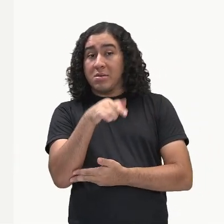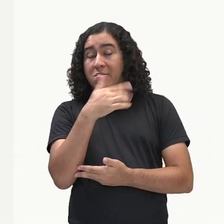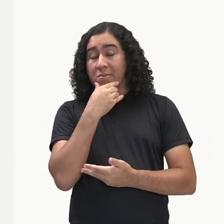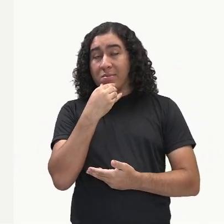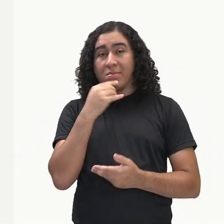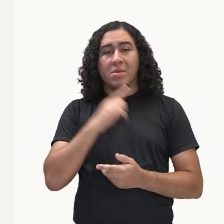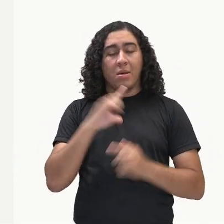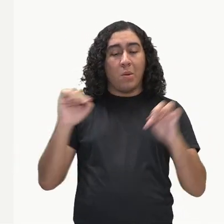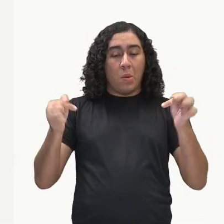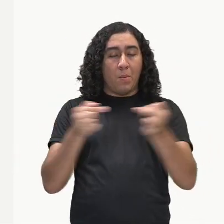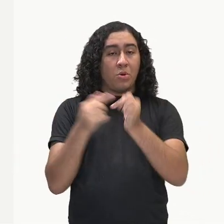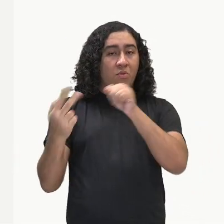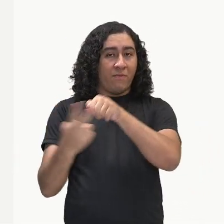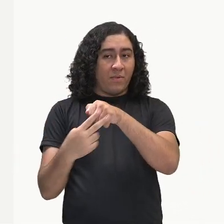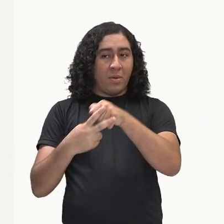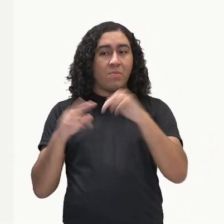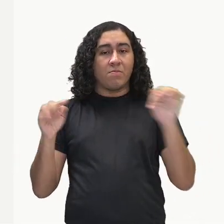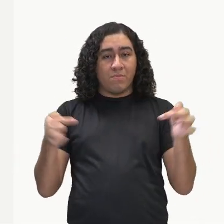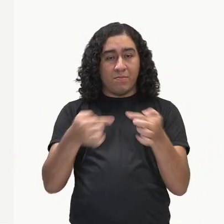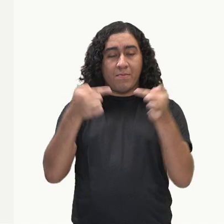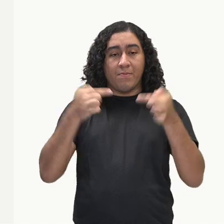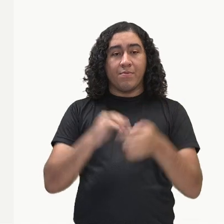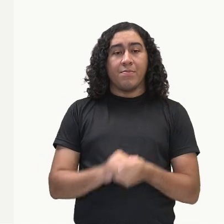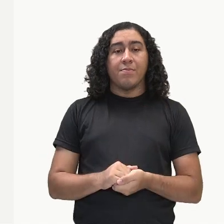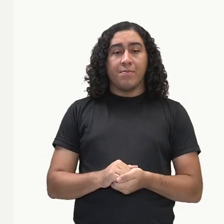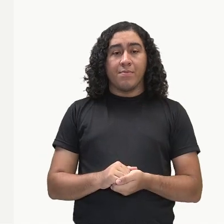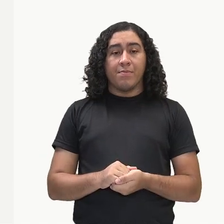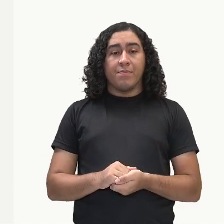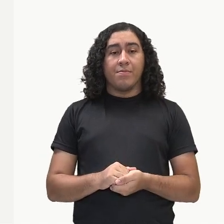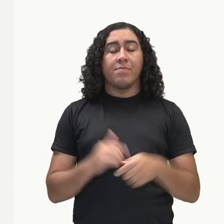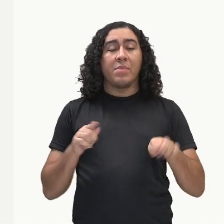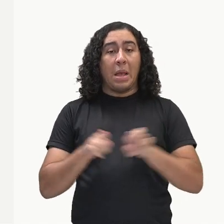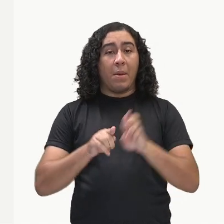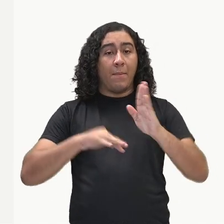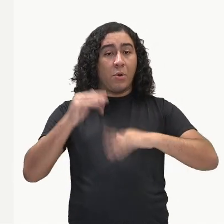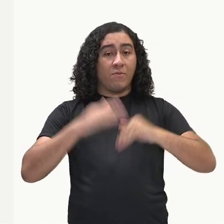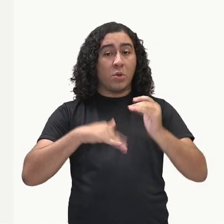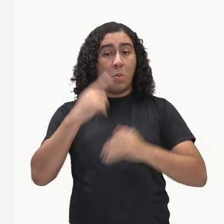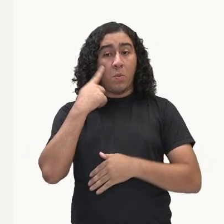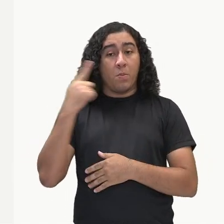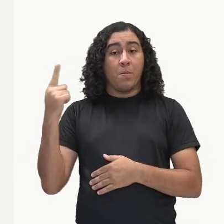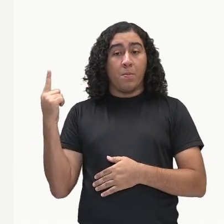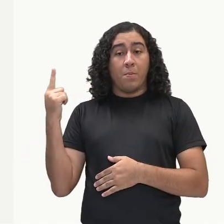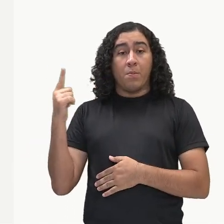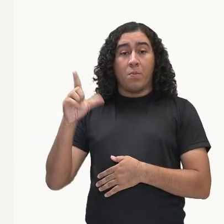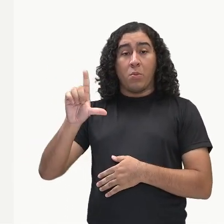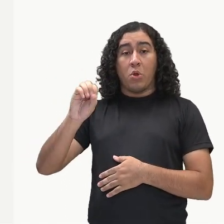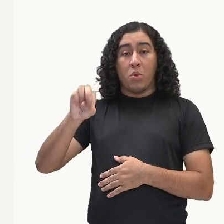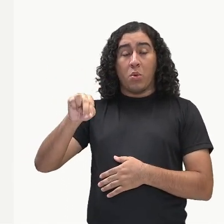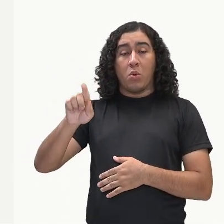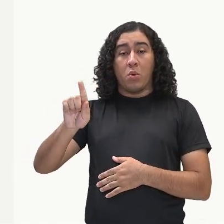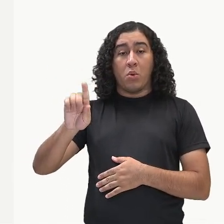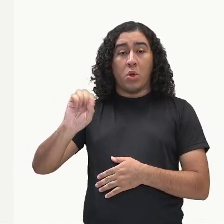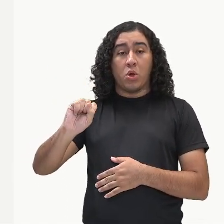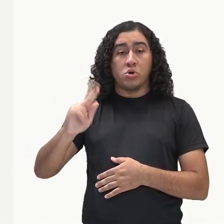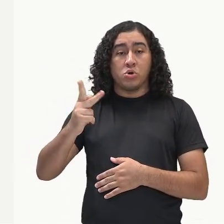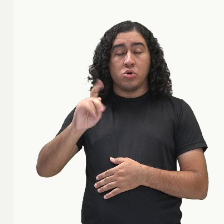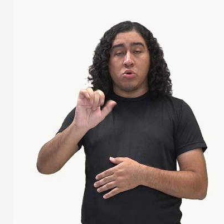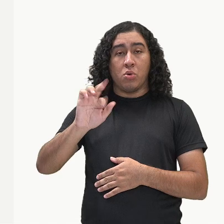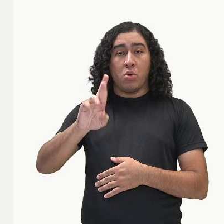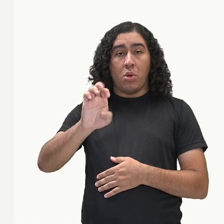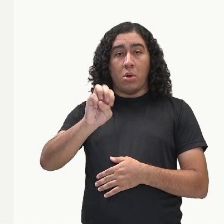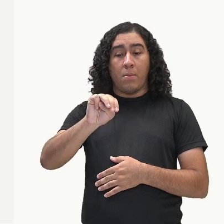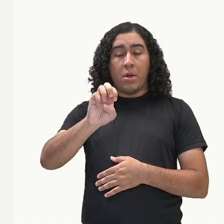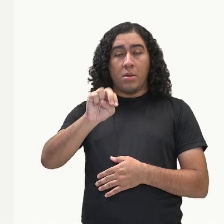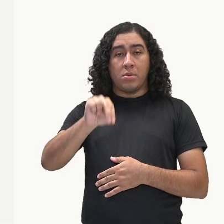combinando com eles ou elas, que é are. E aqui está dizendo a profissão deles, não é? Longshoremen, estivadores. Vamos fazer